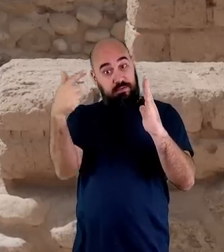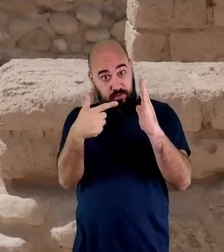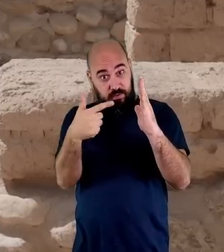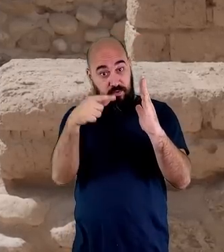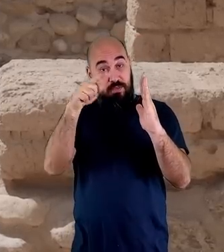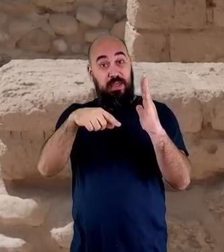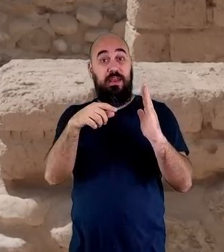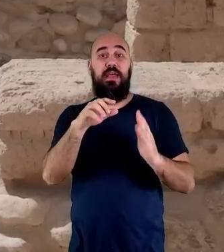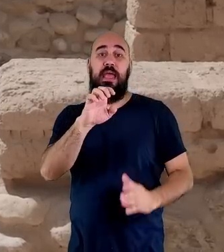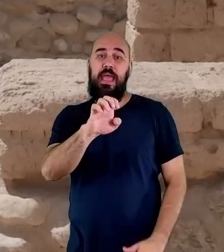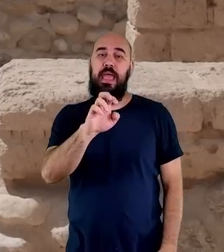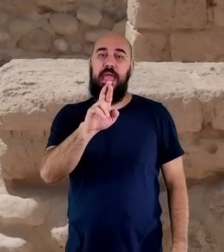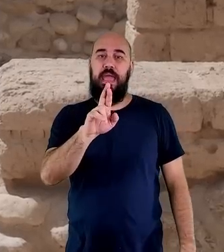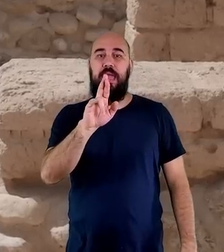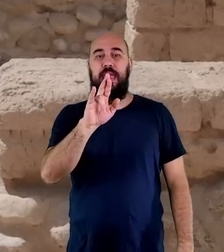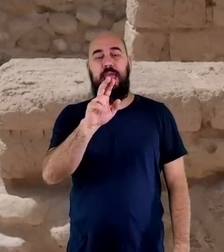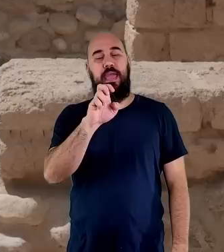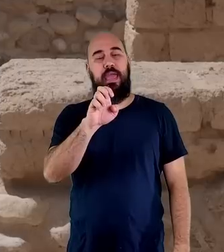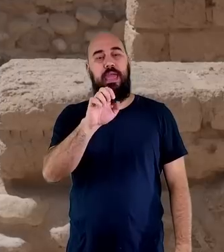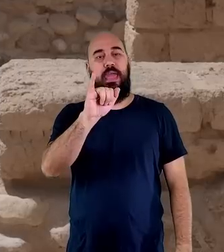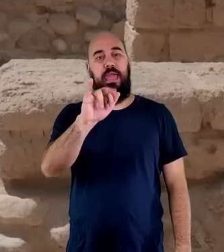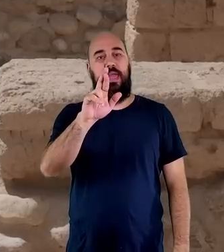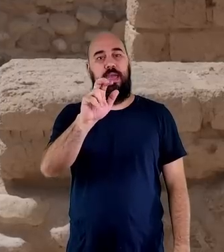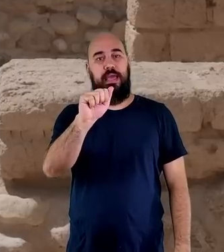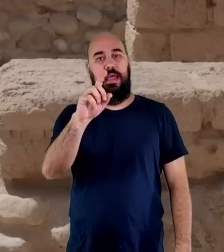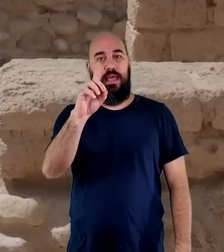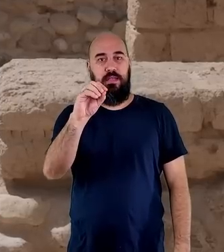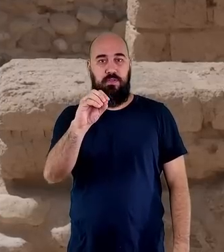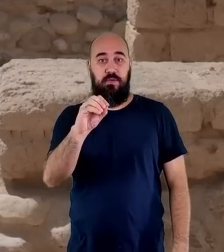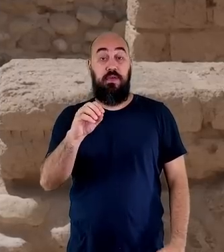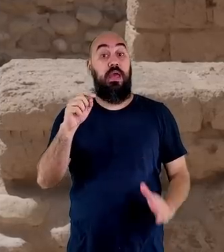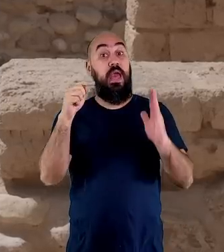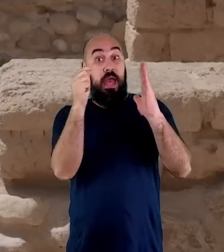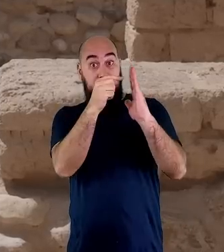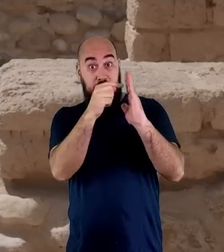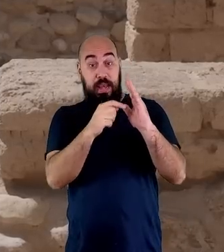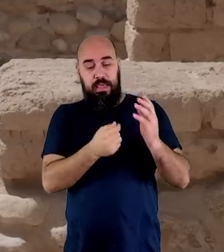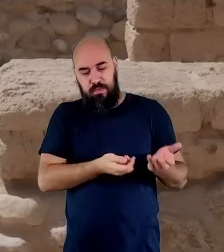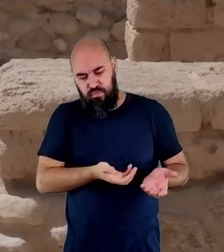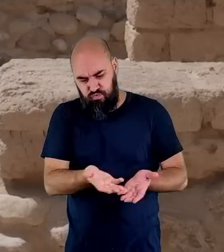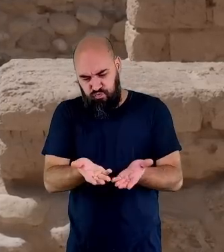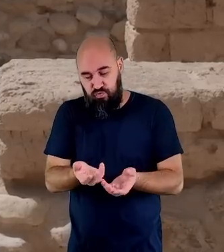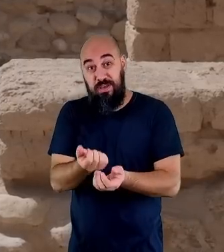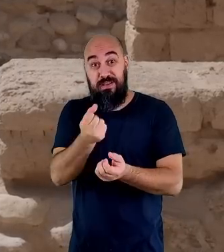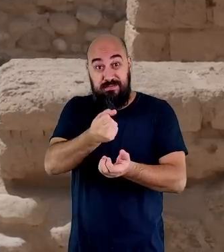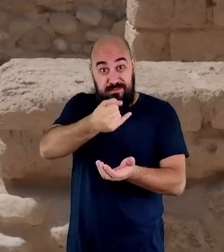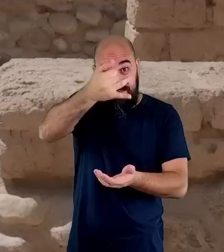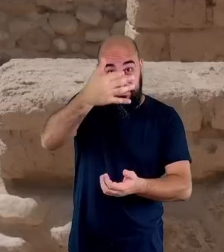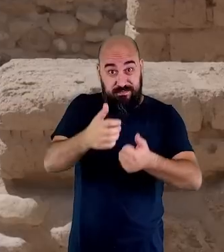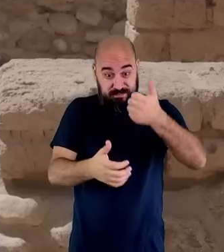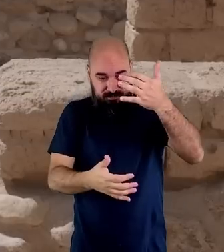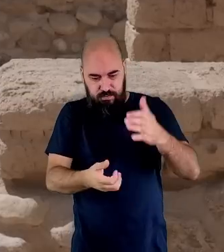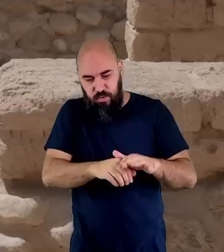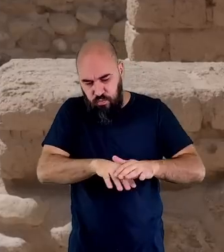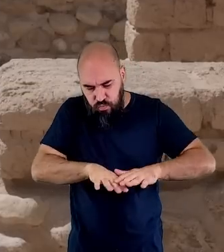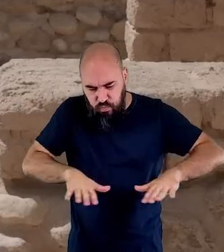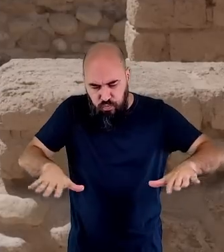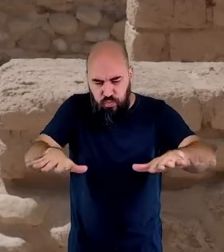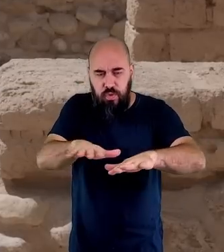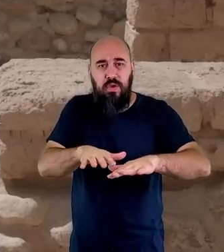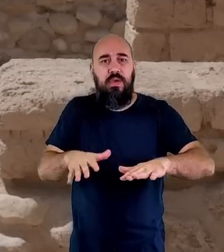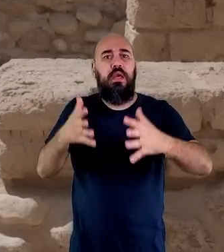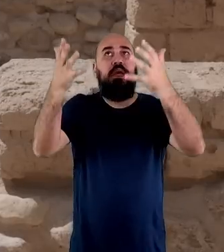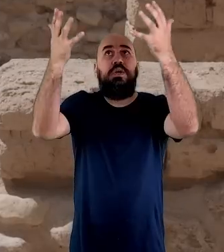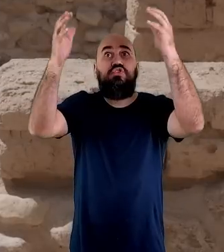eirado. O eirado era onde eles colocavam alguns grãos, deixavam ali secando ao sol e dali eles pegavam e batiam